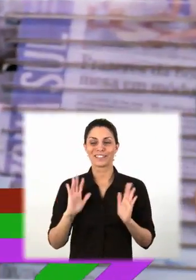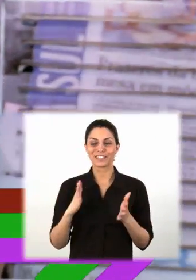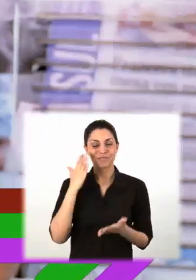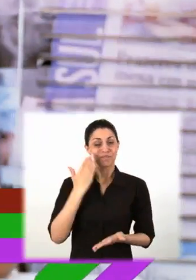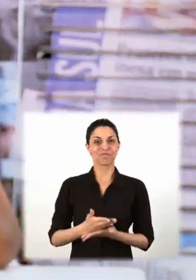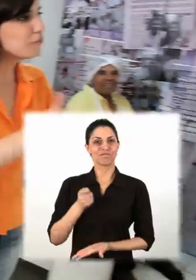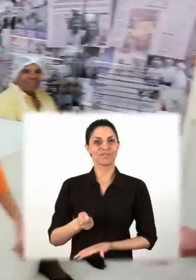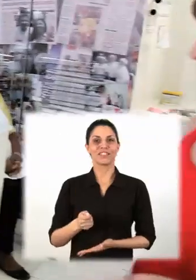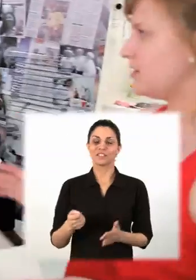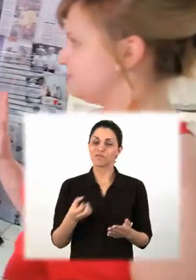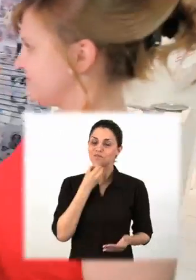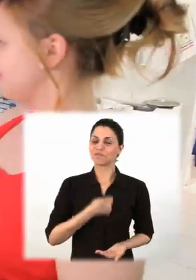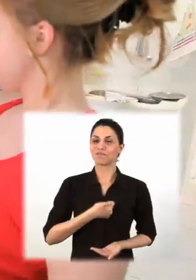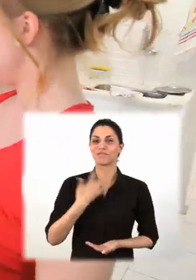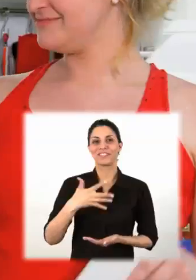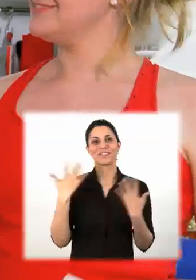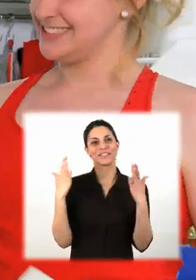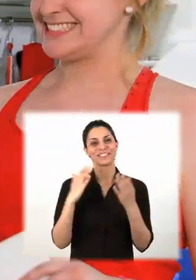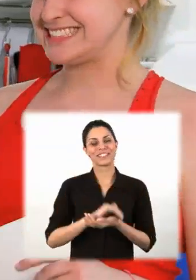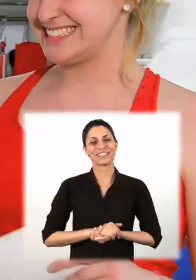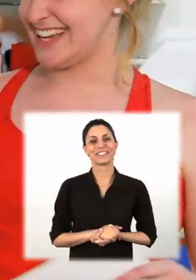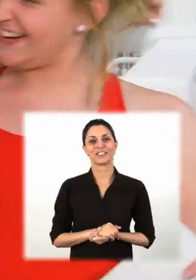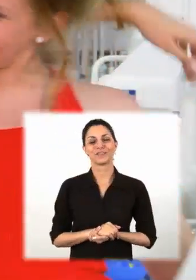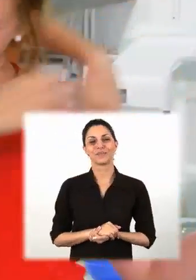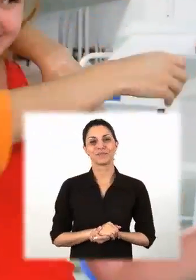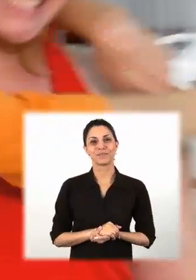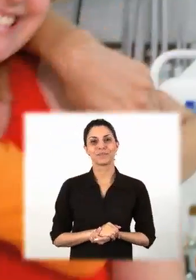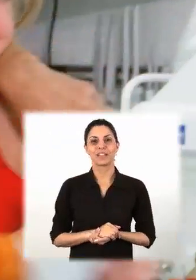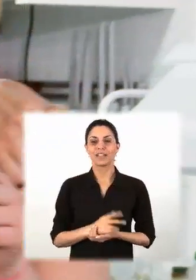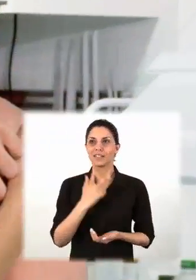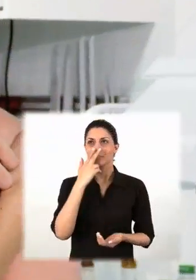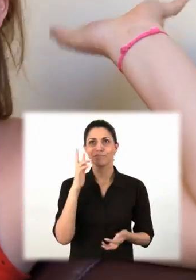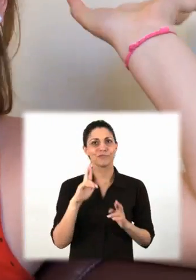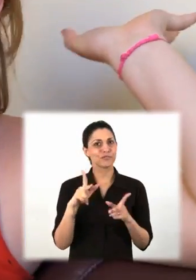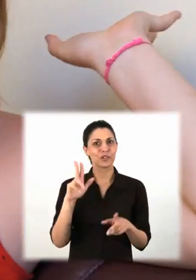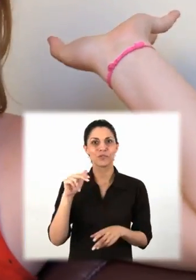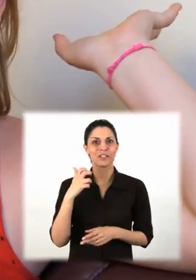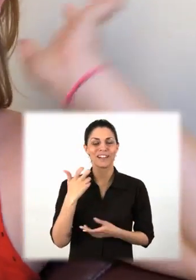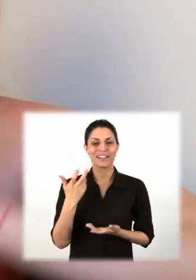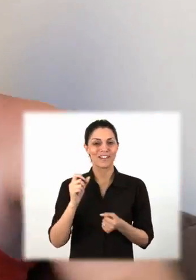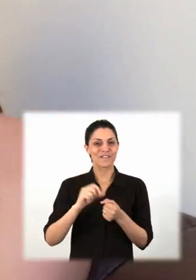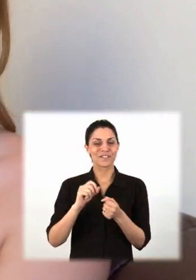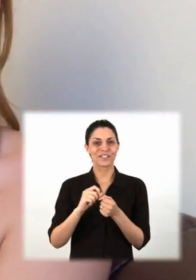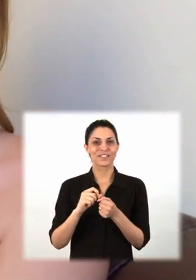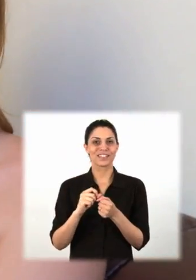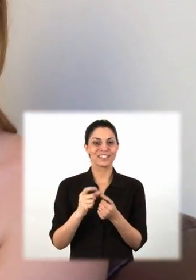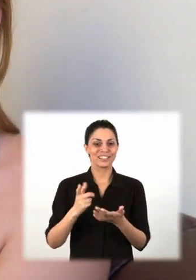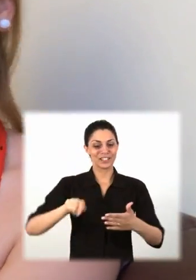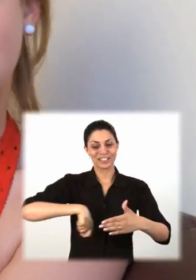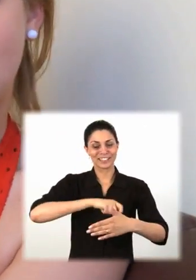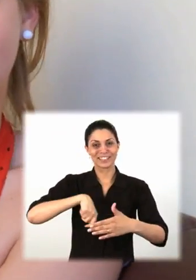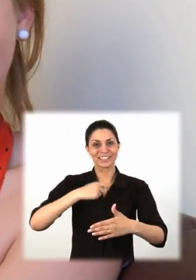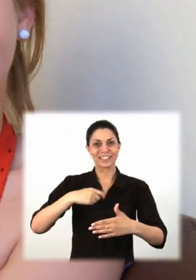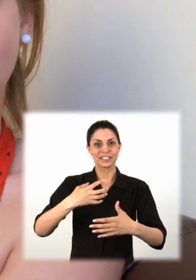Bem empolgada? Você, ó, arrasou. Muito bom. Parabéns. Inusitado, inesperado. Acho que o último